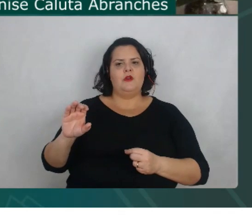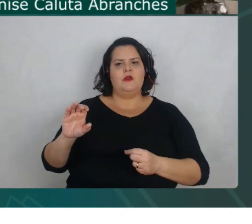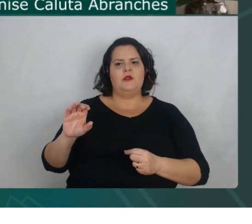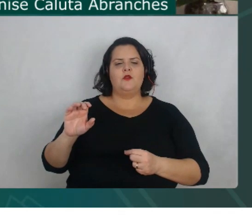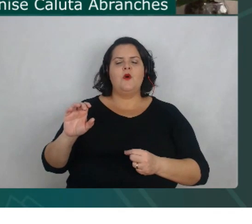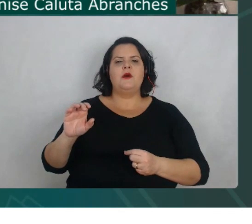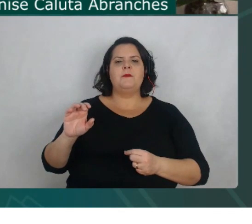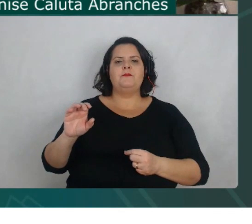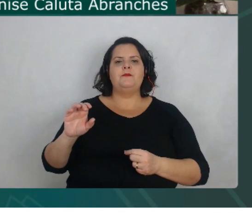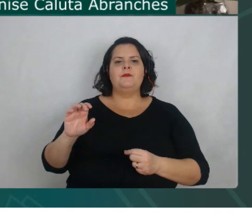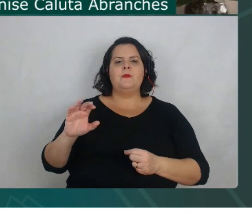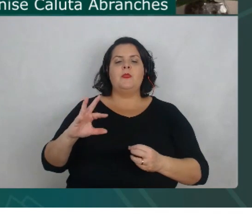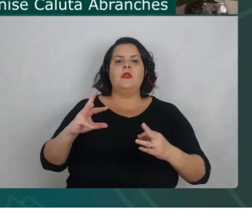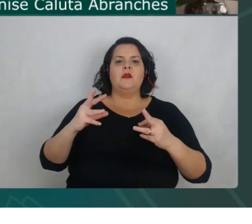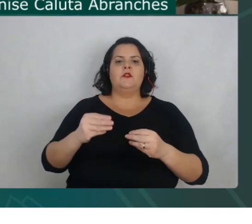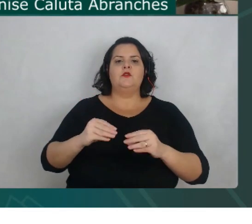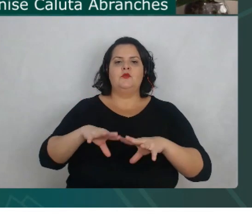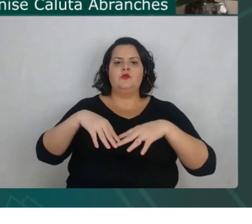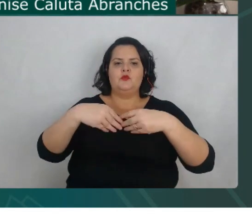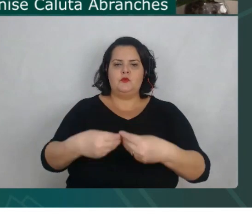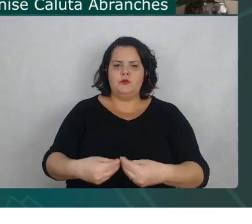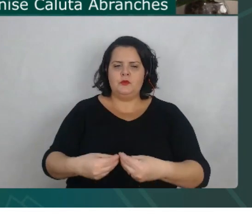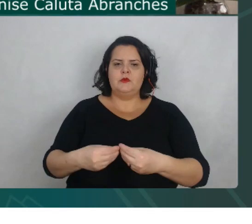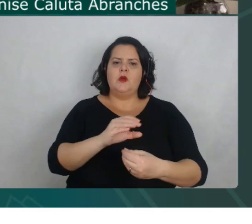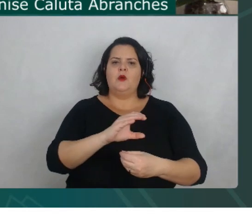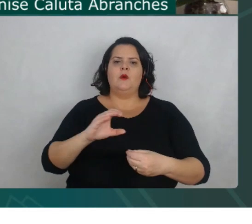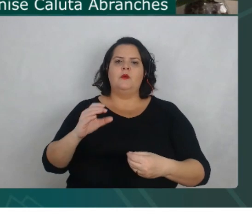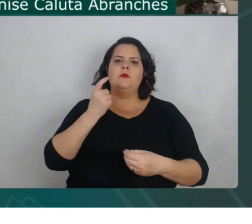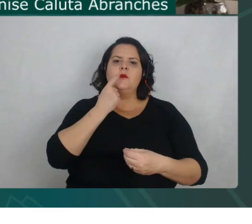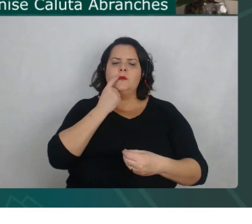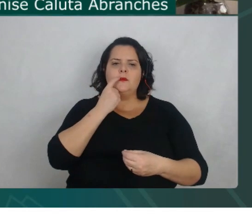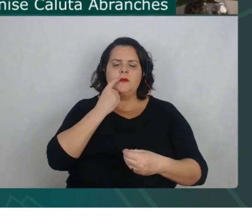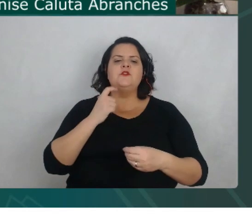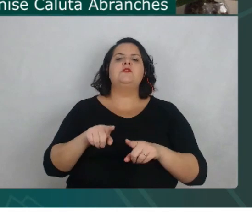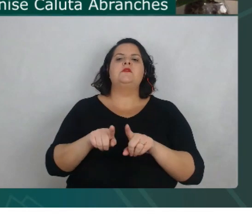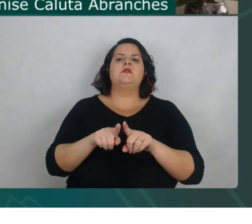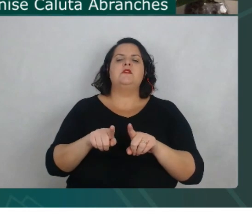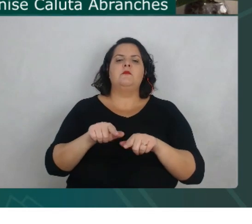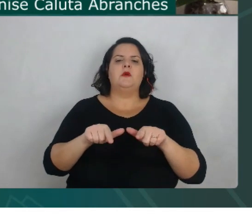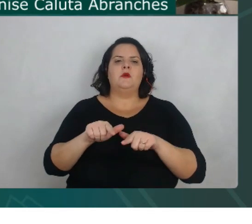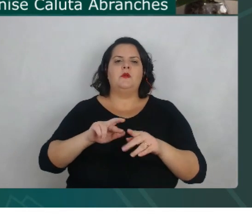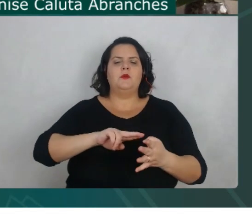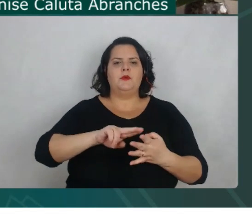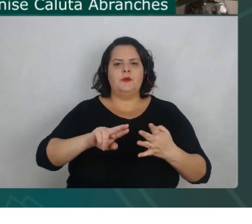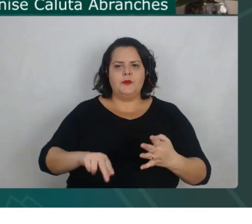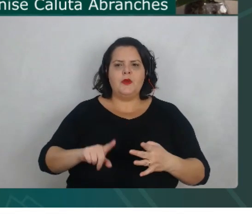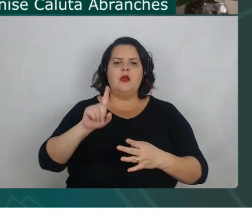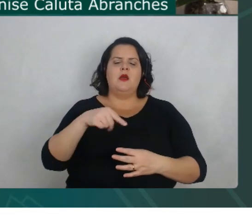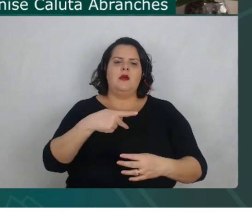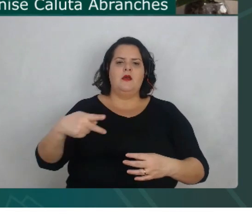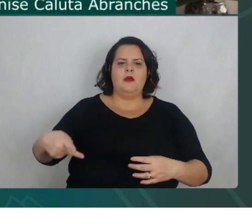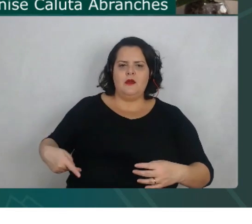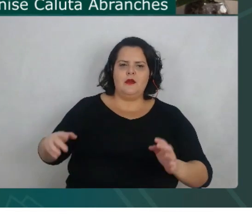do Hospital São Paulo, coordenadora da área de residência multiprofissional, presidente da Câmara Técnica